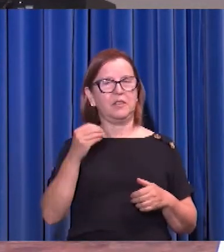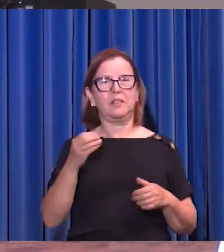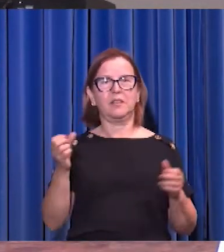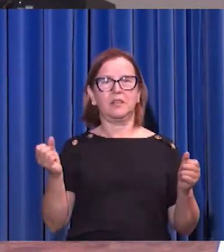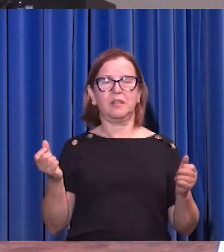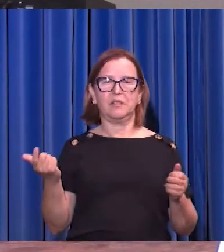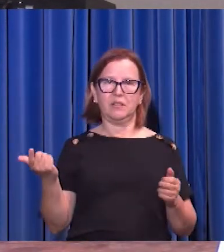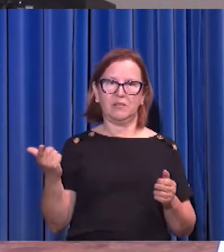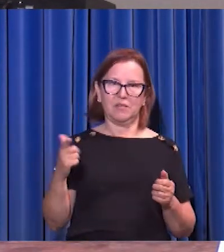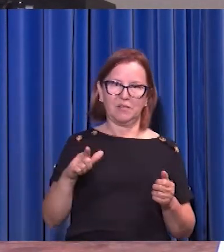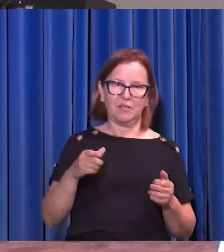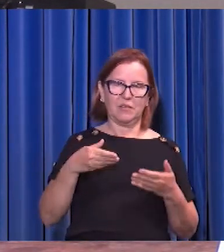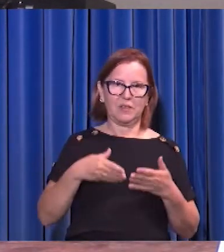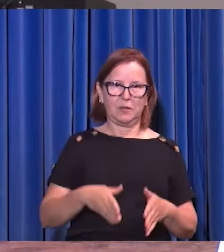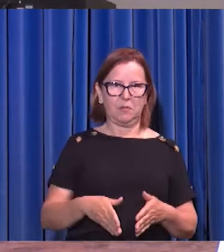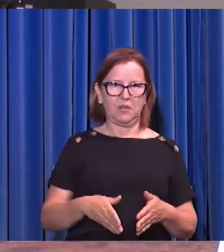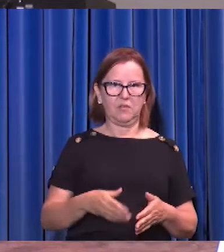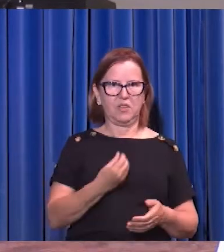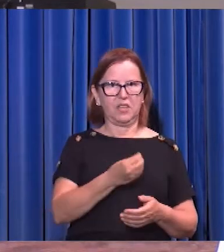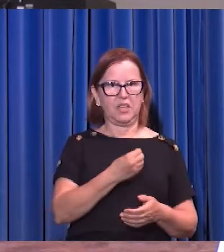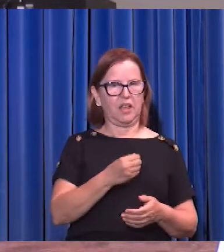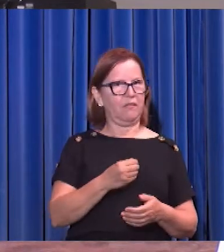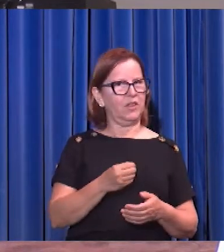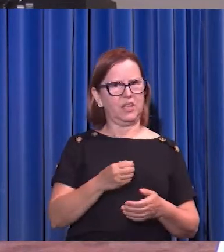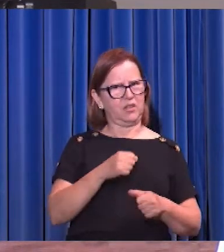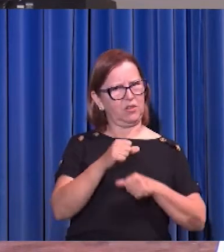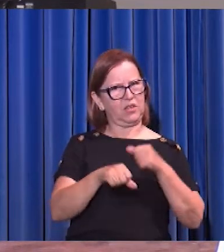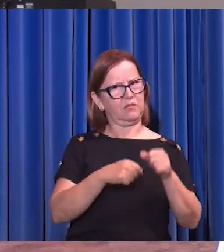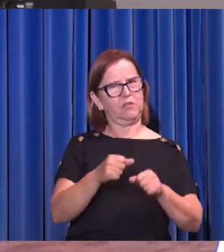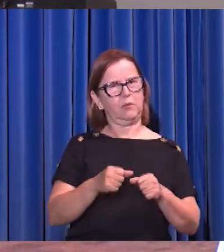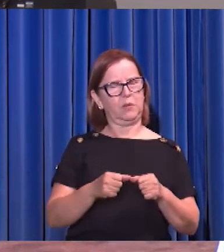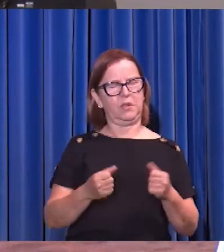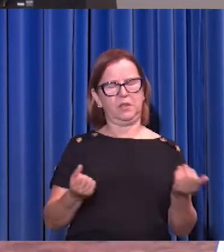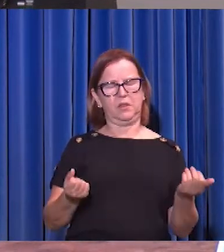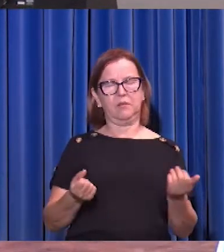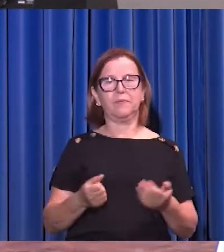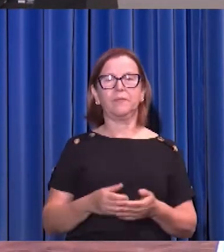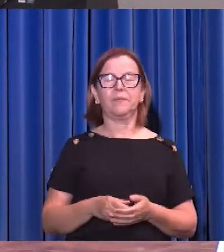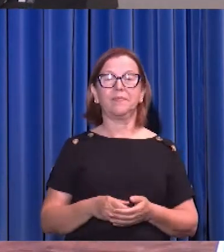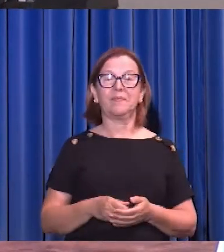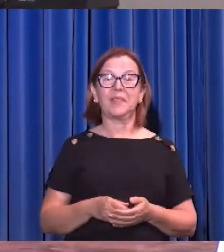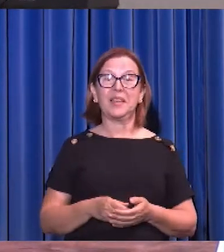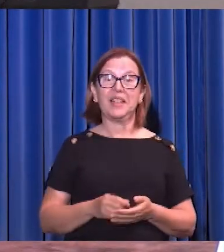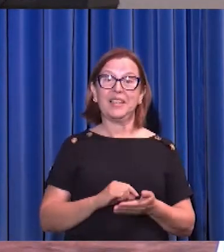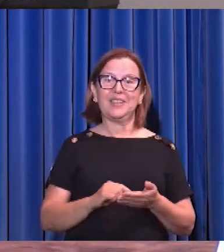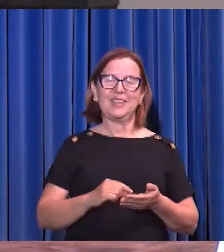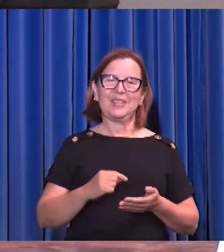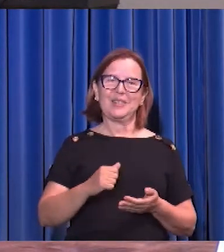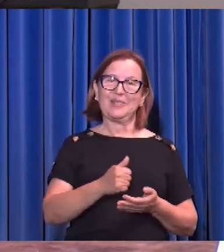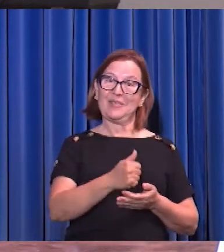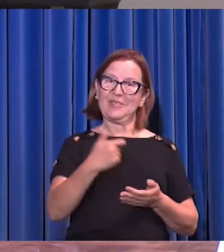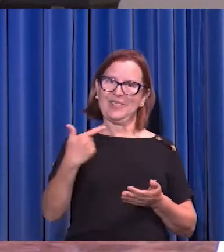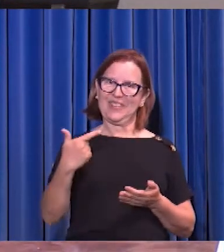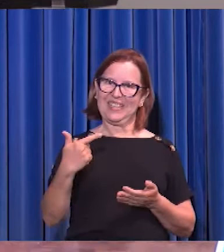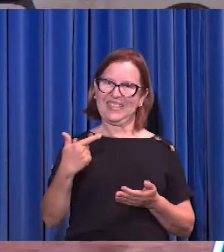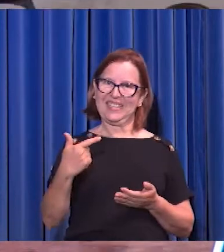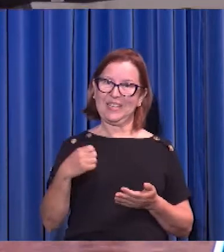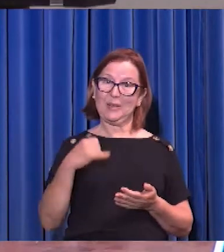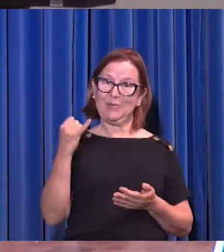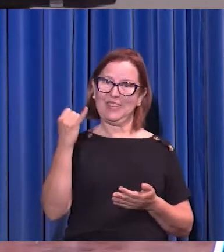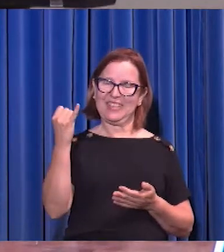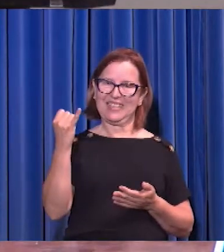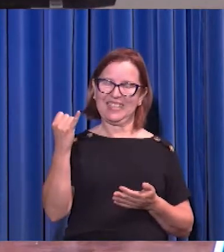sido transformada por Deus. E a segunda questão está no versículo 12, importante também.